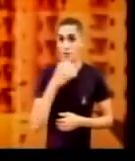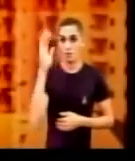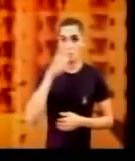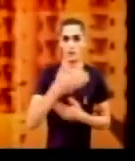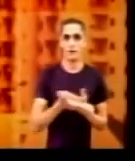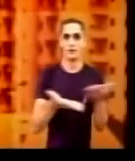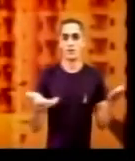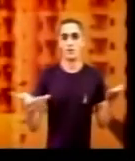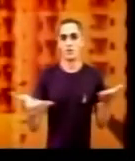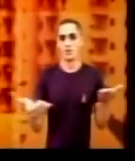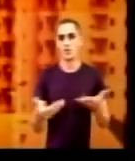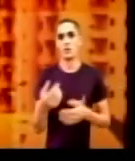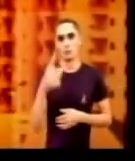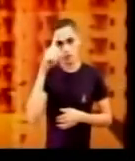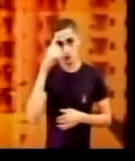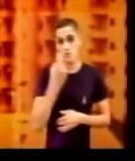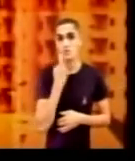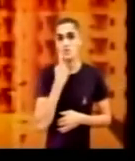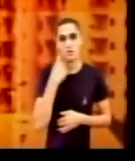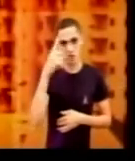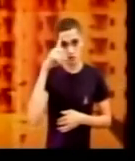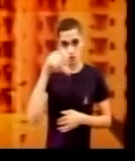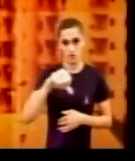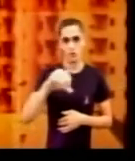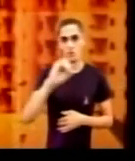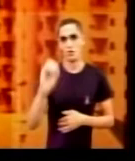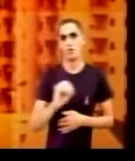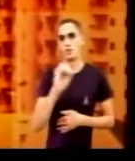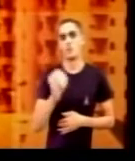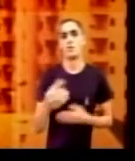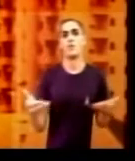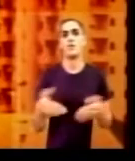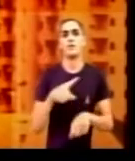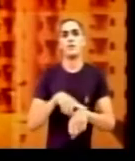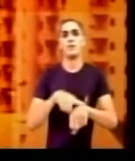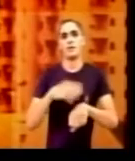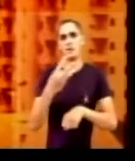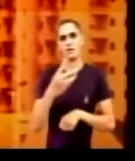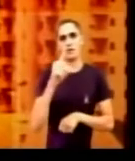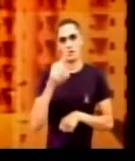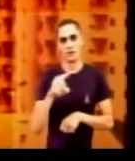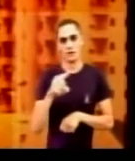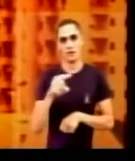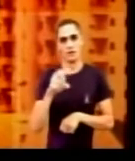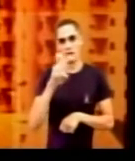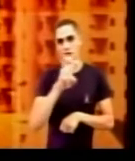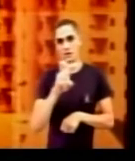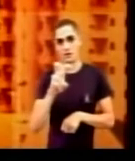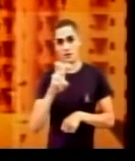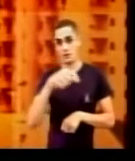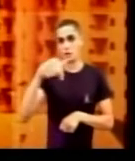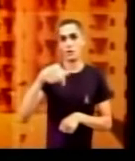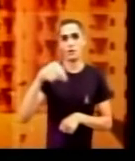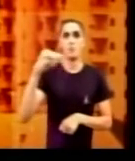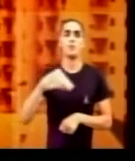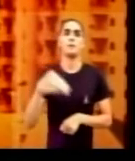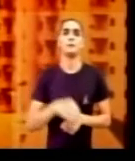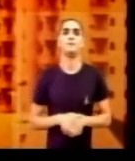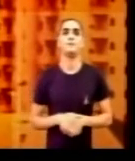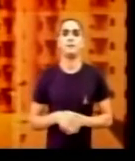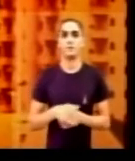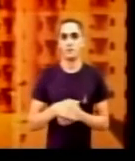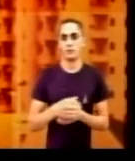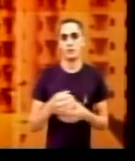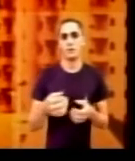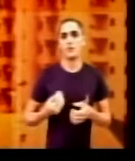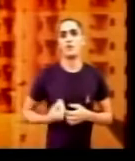Boa tarde, hoje é sexta-feira, 9 de outubro, agora são 3 horas e 57 minutos. Nós